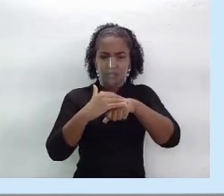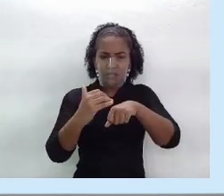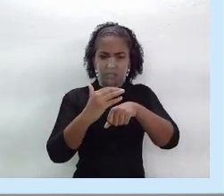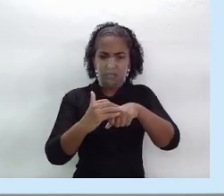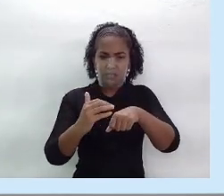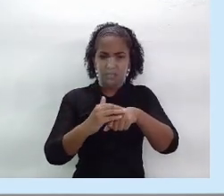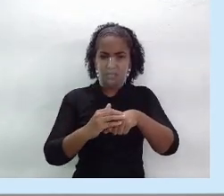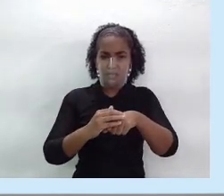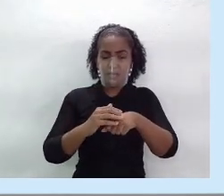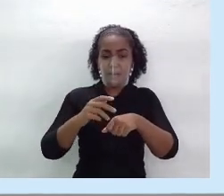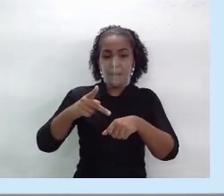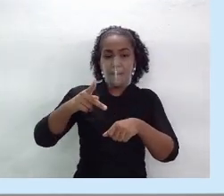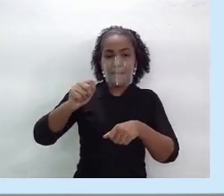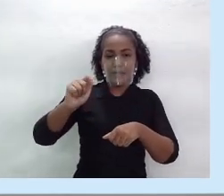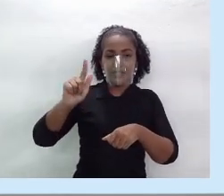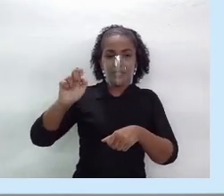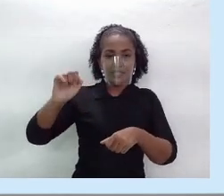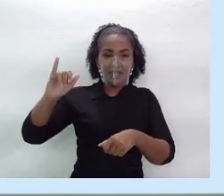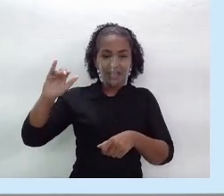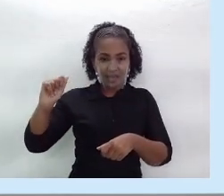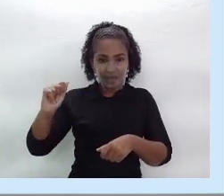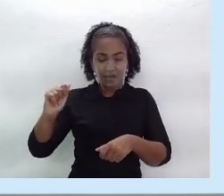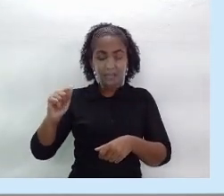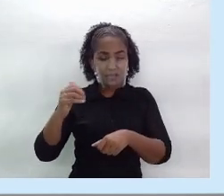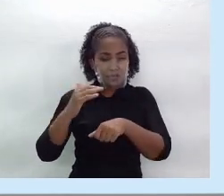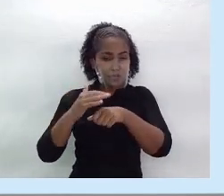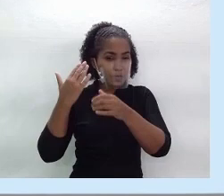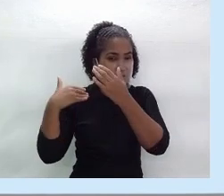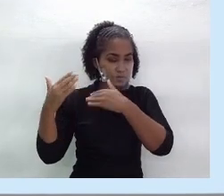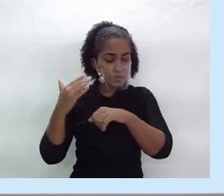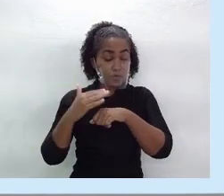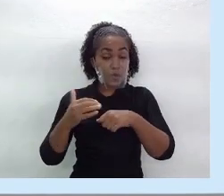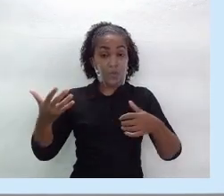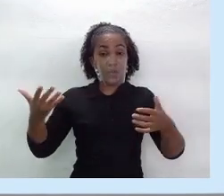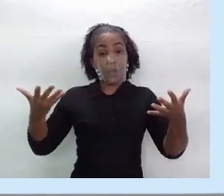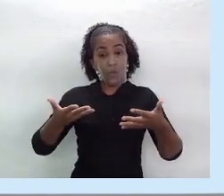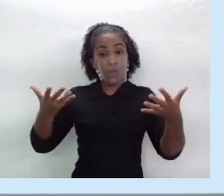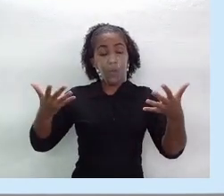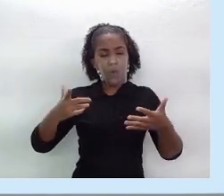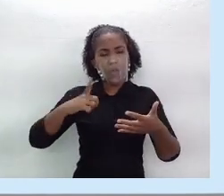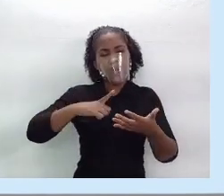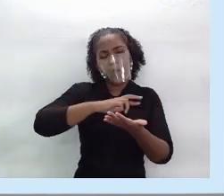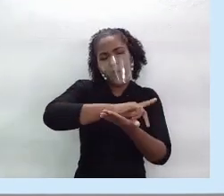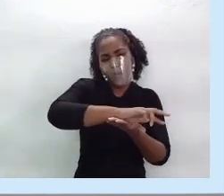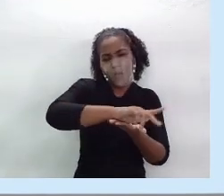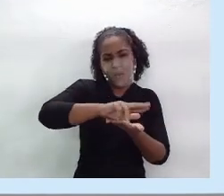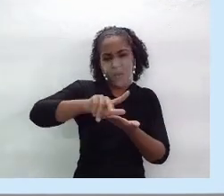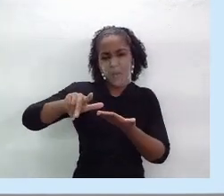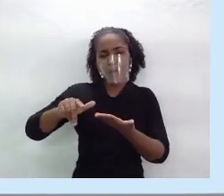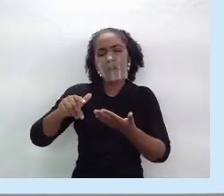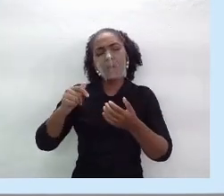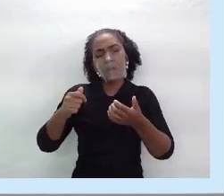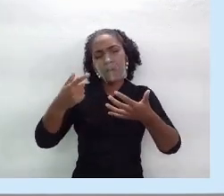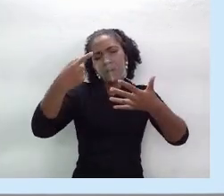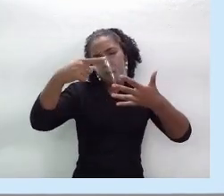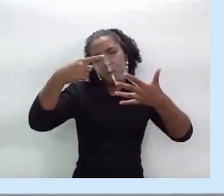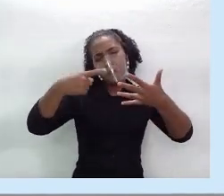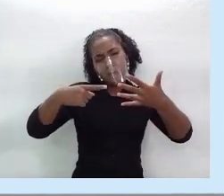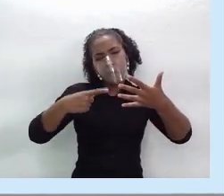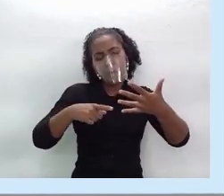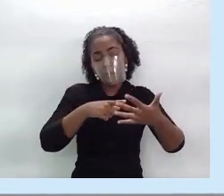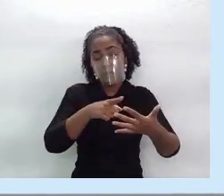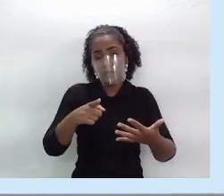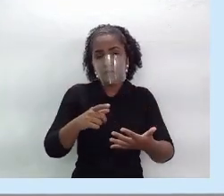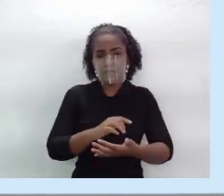de Pangeia. O que eu estou dizendo para vocês é que hoje a gente tem vários continentes, eu posso citar alguns para